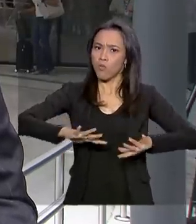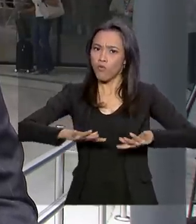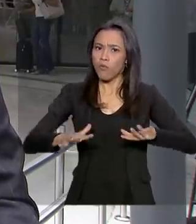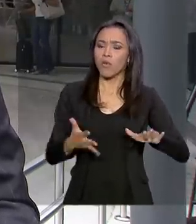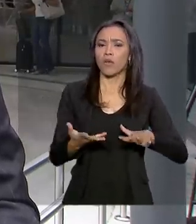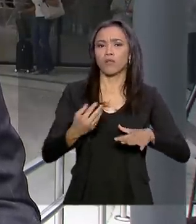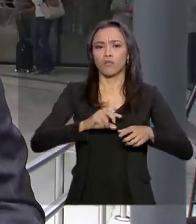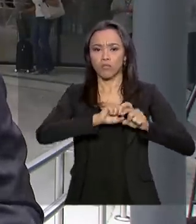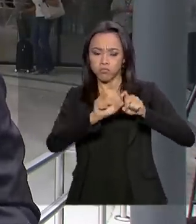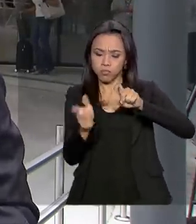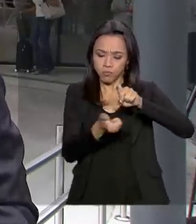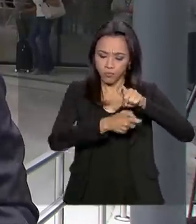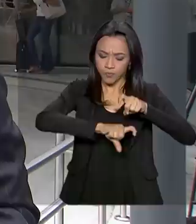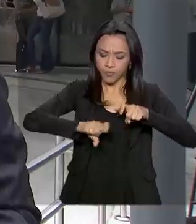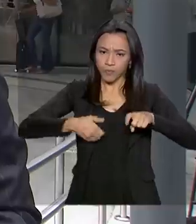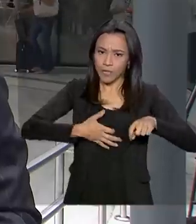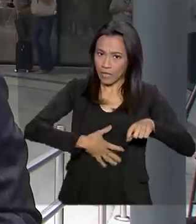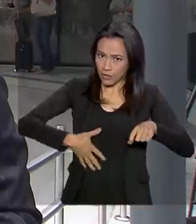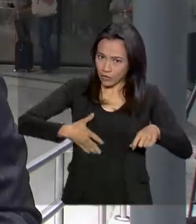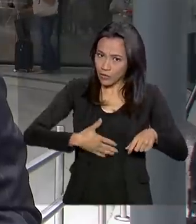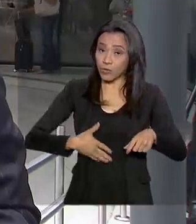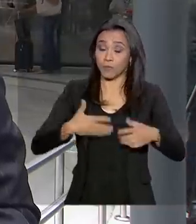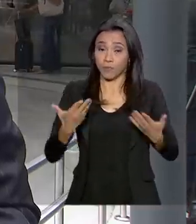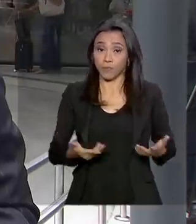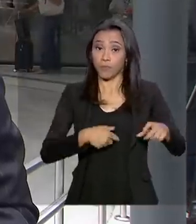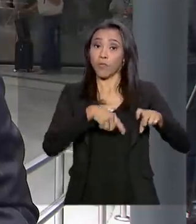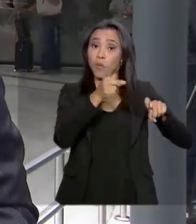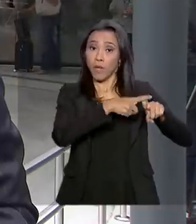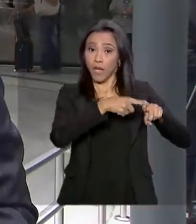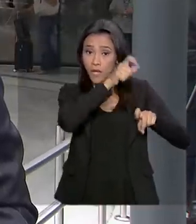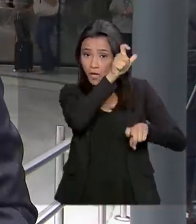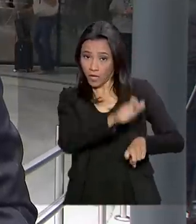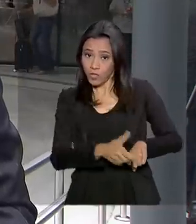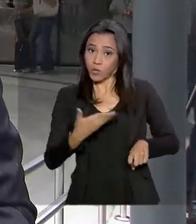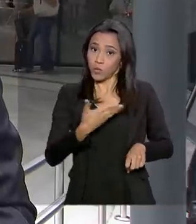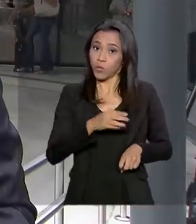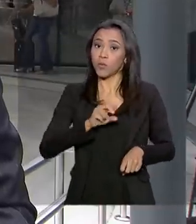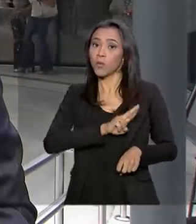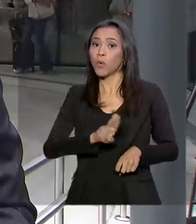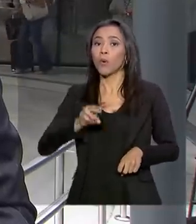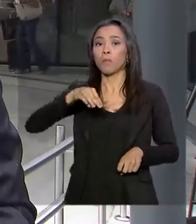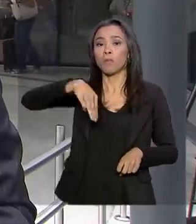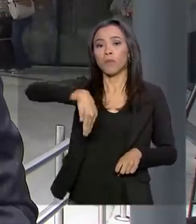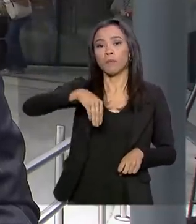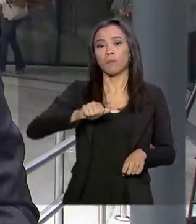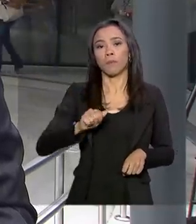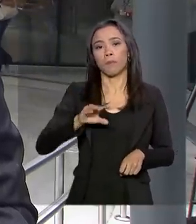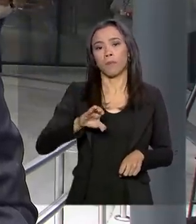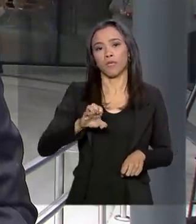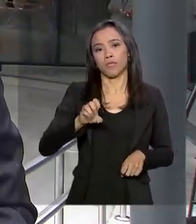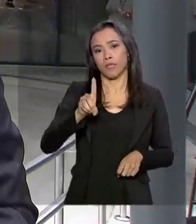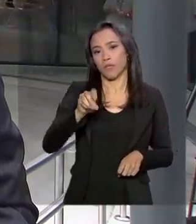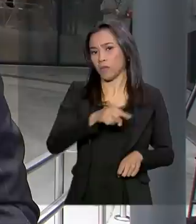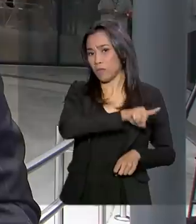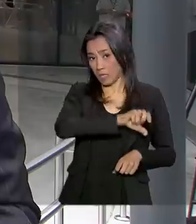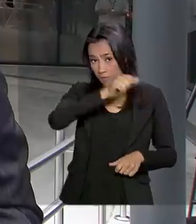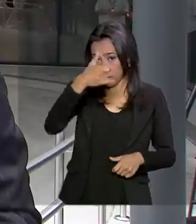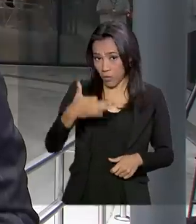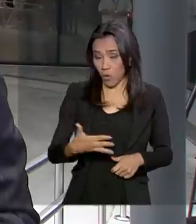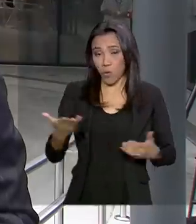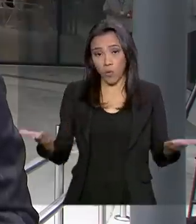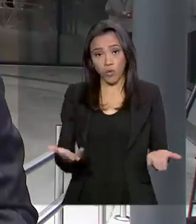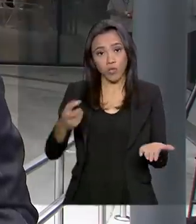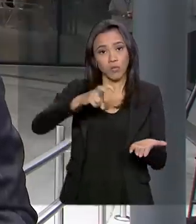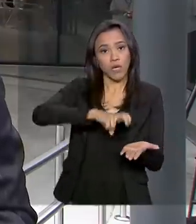O doutor Antônio Luiz Macedo, que chefia a equipe que atende o presidente da República aqui no hospital, disse que agora pela manhã